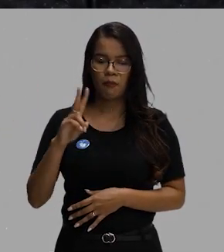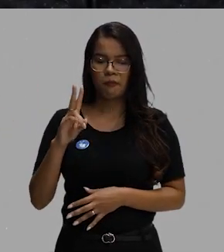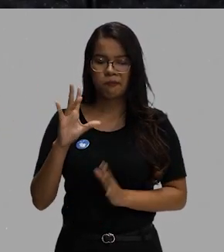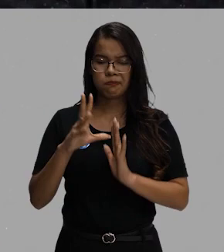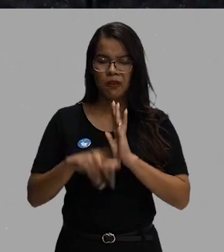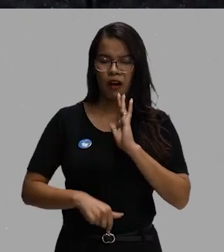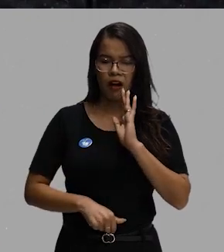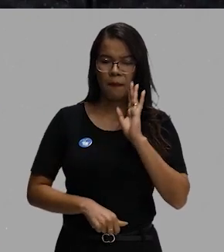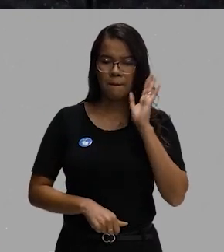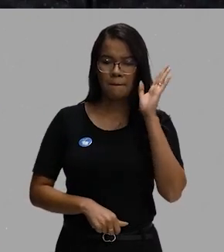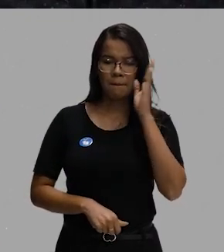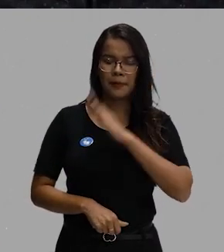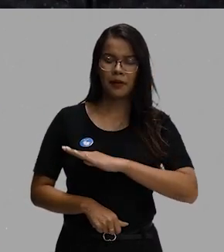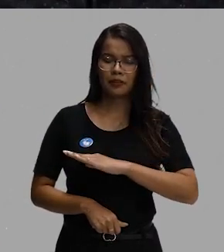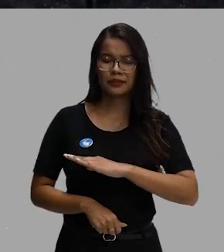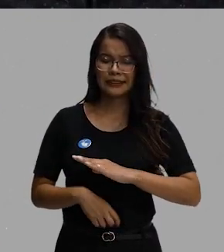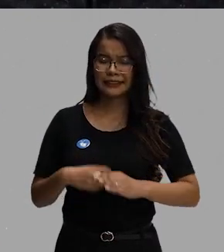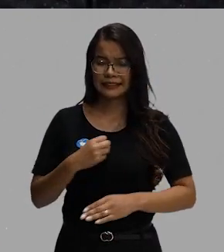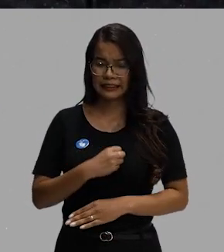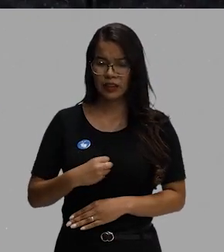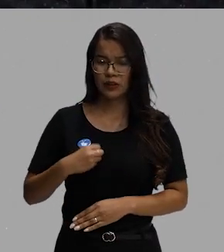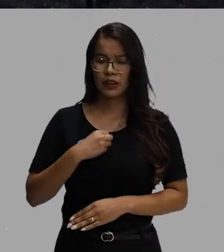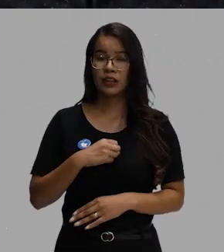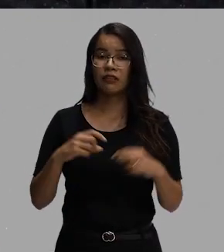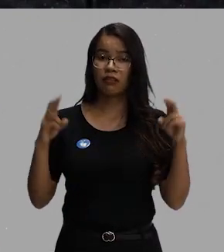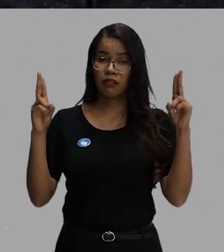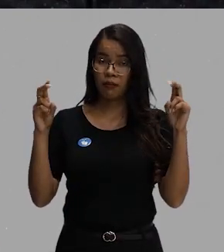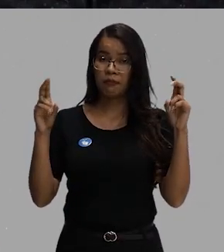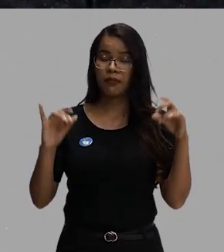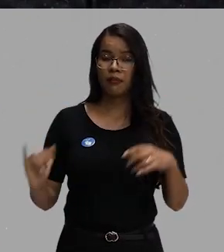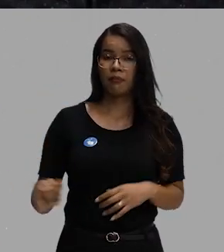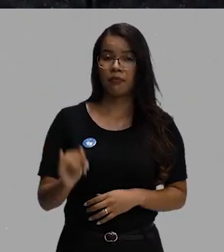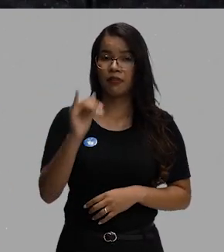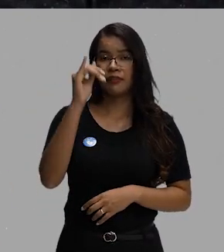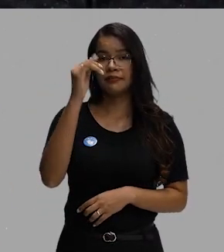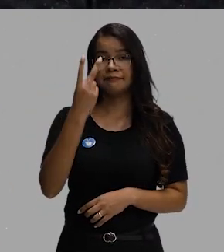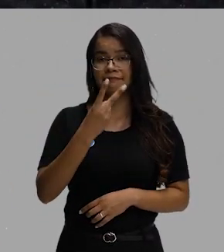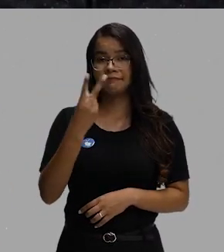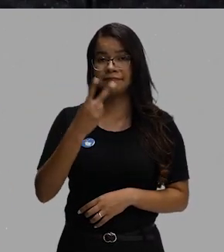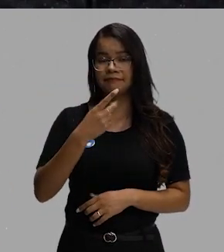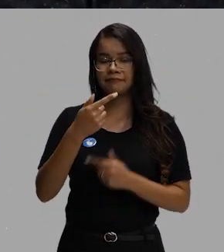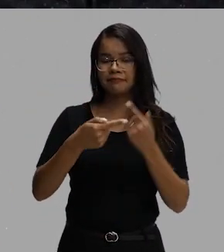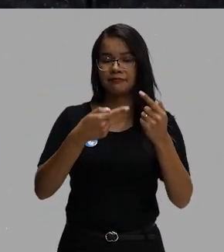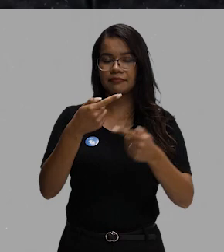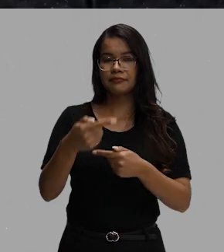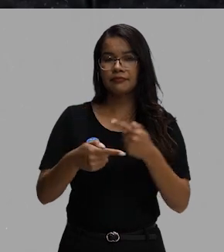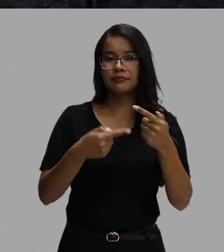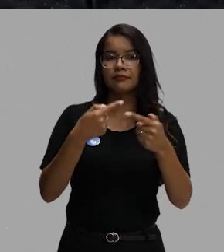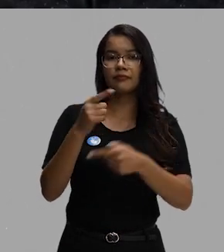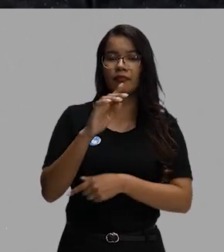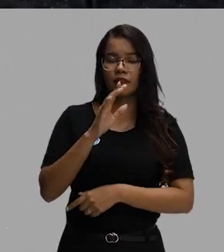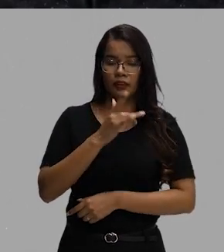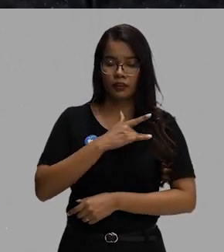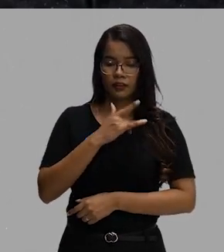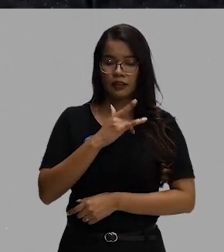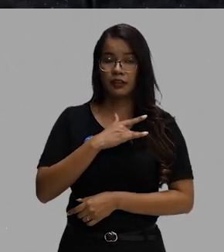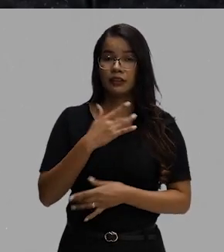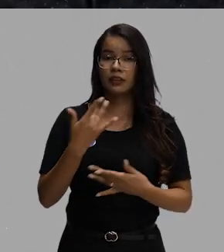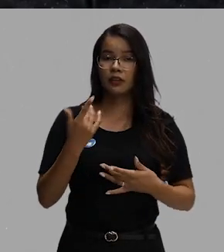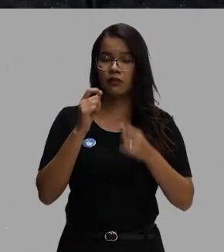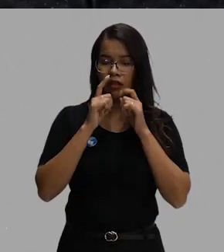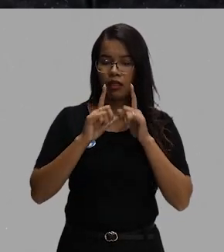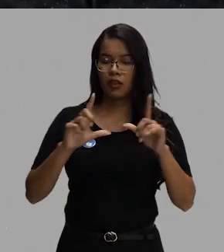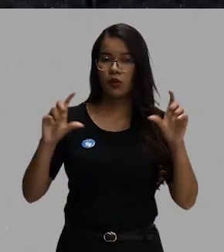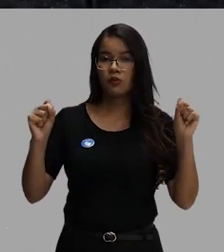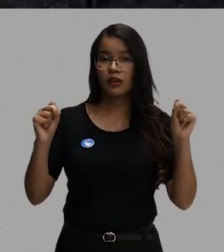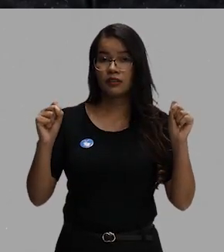impossibilidades, temas tão relevantes nessa segunda geração romântica. Então, gente, a linguagem em si